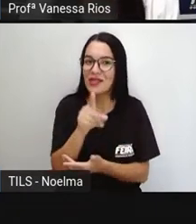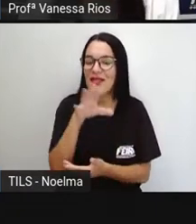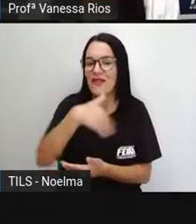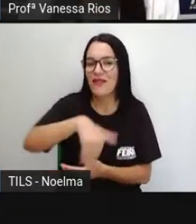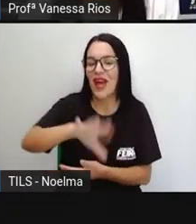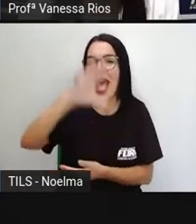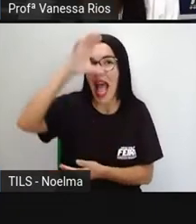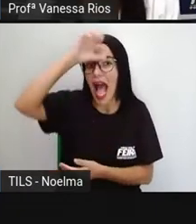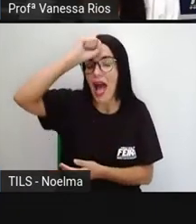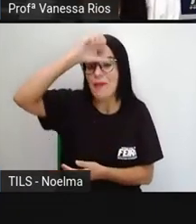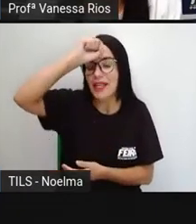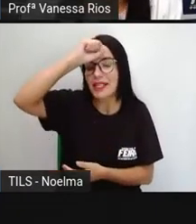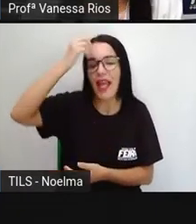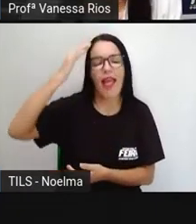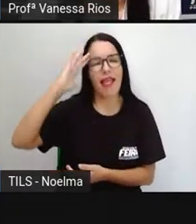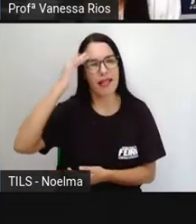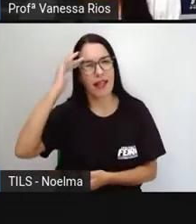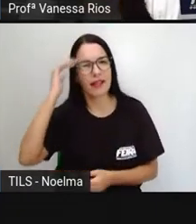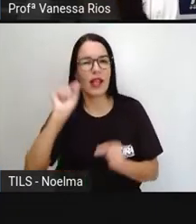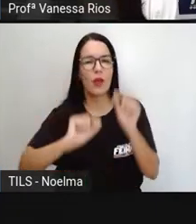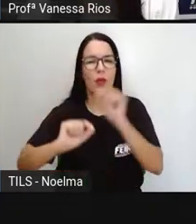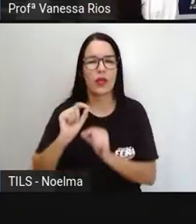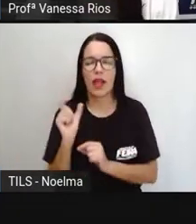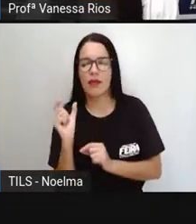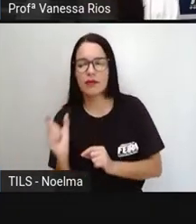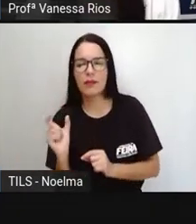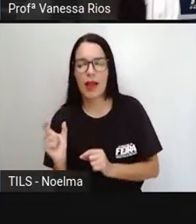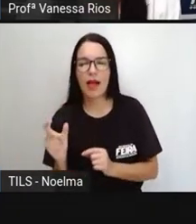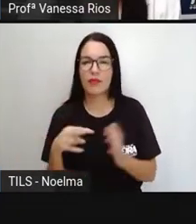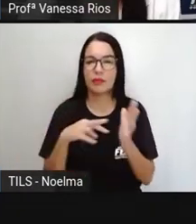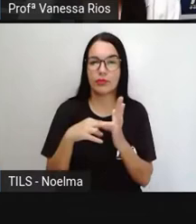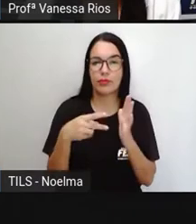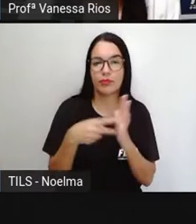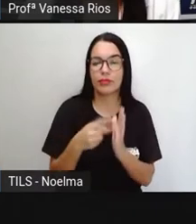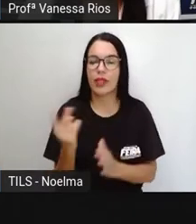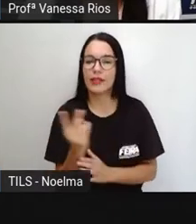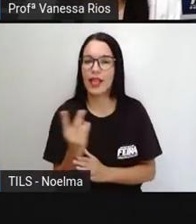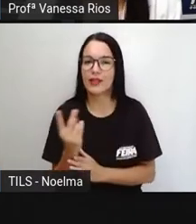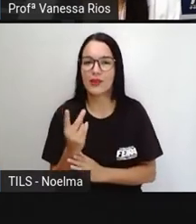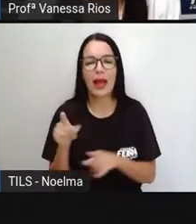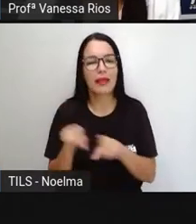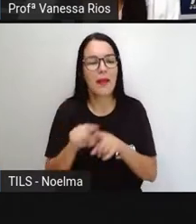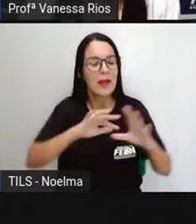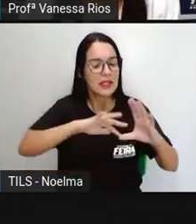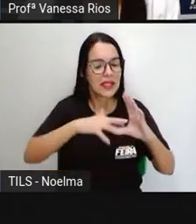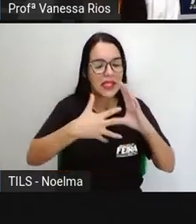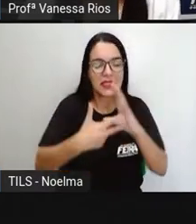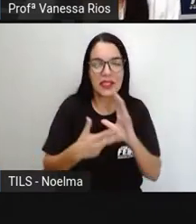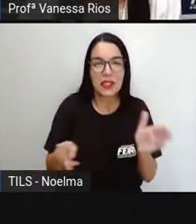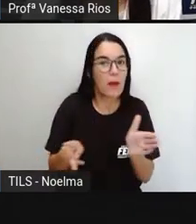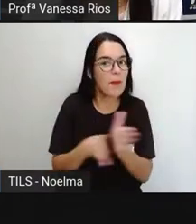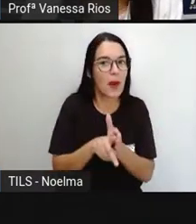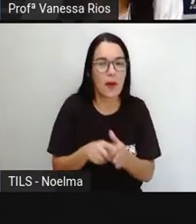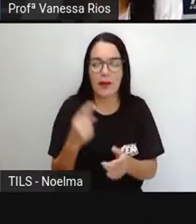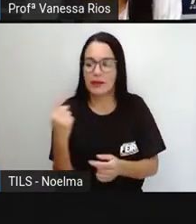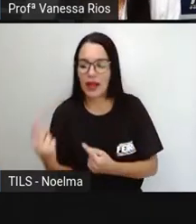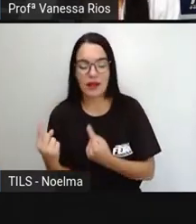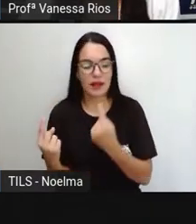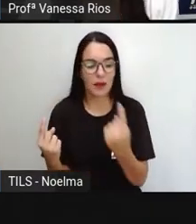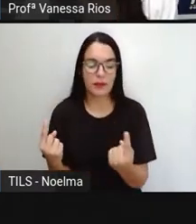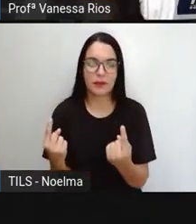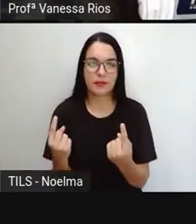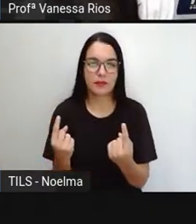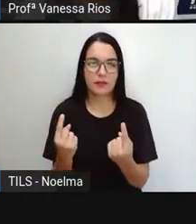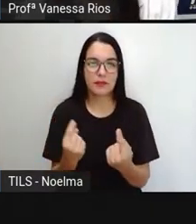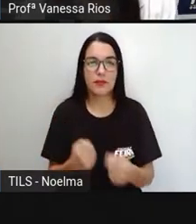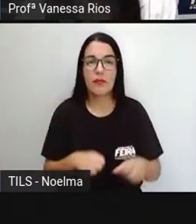disso, entendendo aí o conceito dessas duas palavras e percebendo as características que tornam aí nomadismo